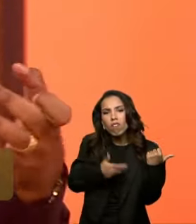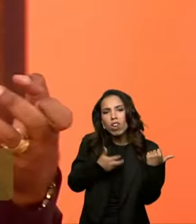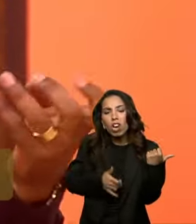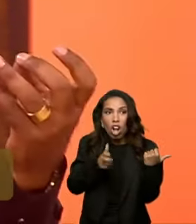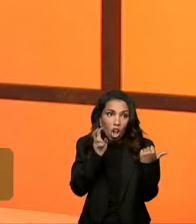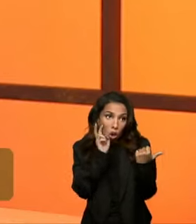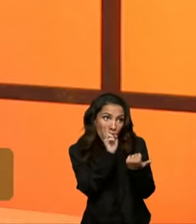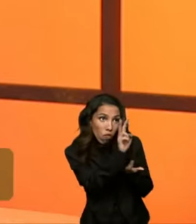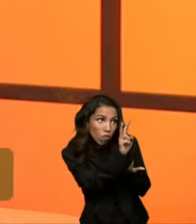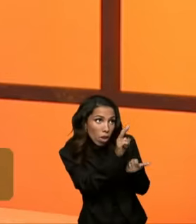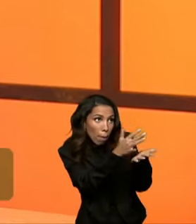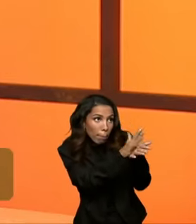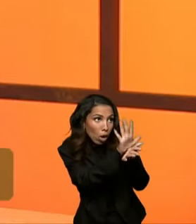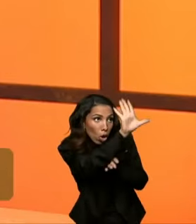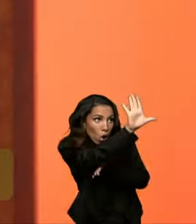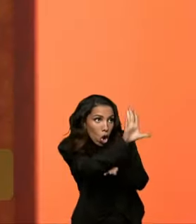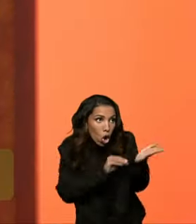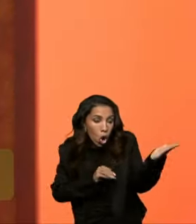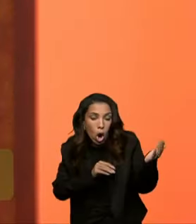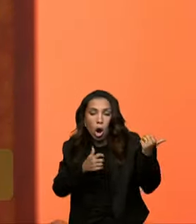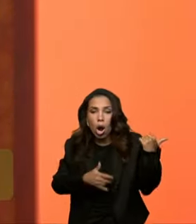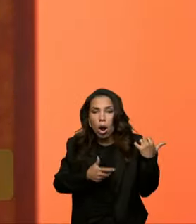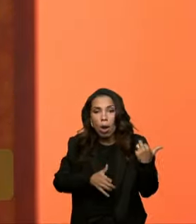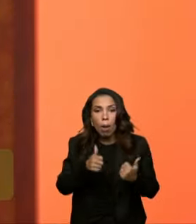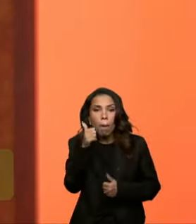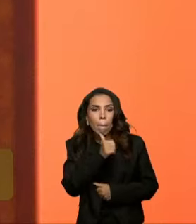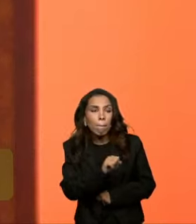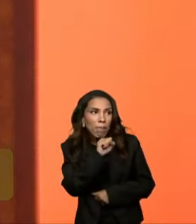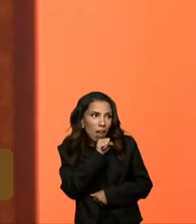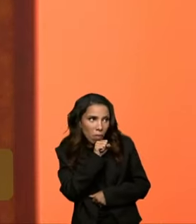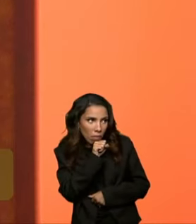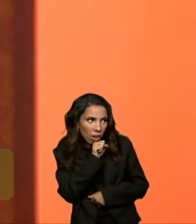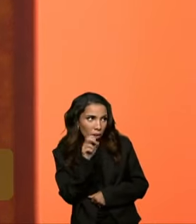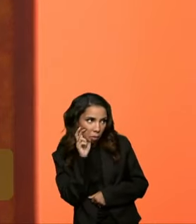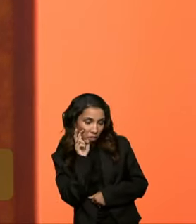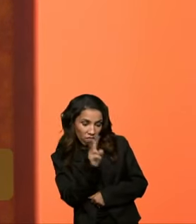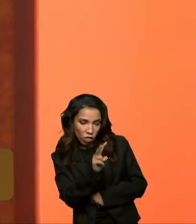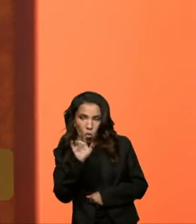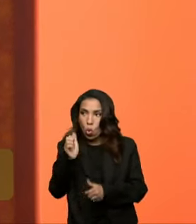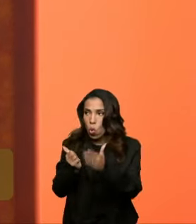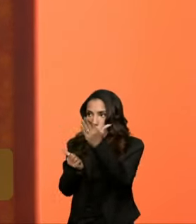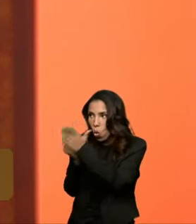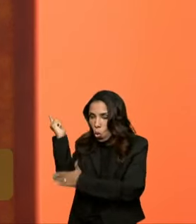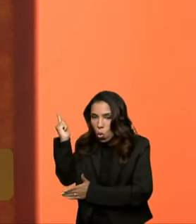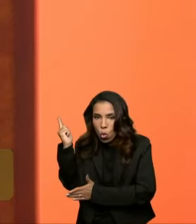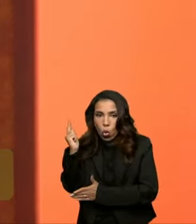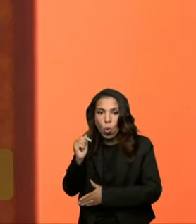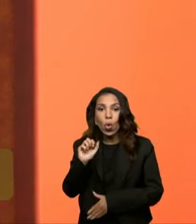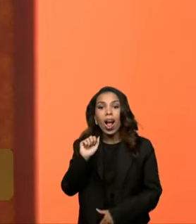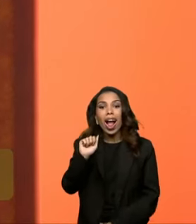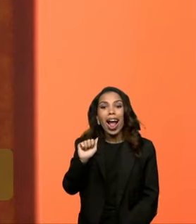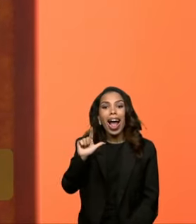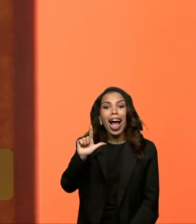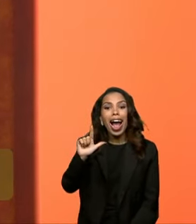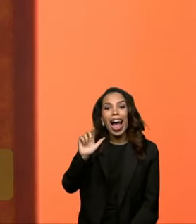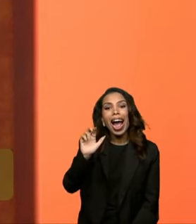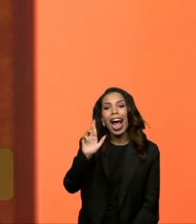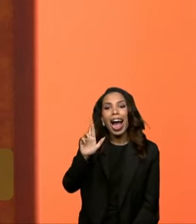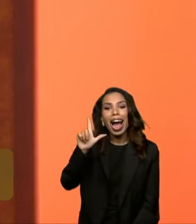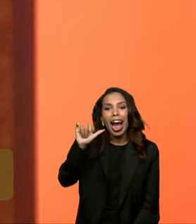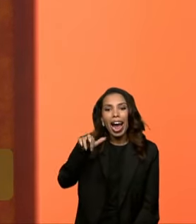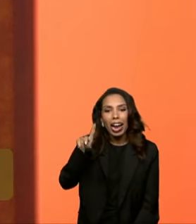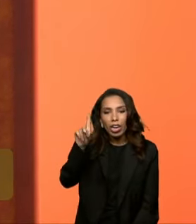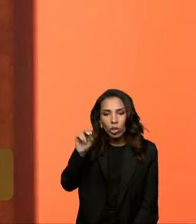via o pessoal fazendo o pagode. Aí minha mãe viu aquilo e comprou o cavaquinho. Aí o Arlindo Cruz botou as cordas